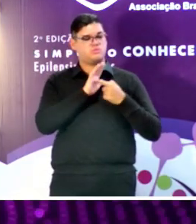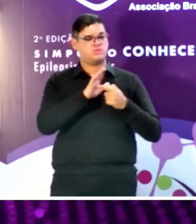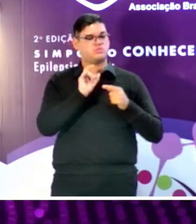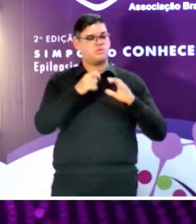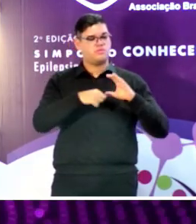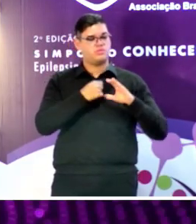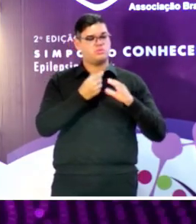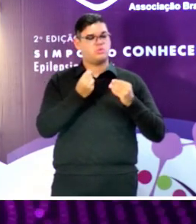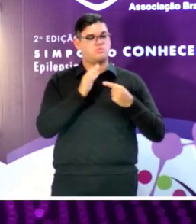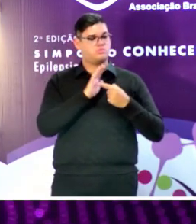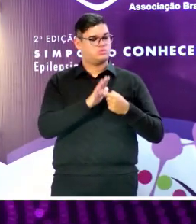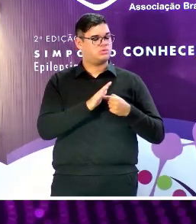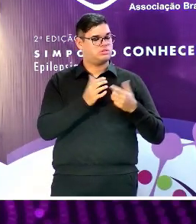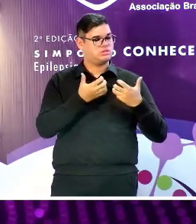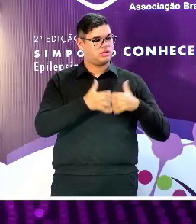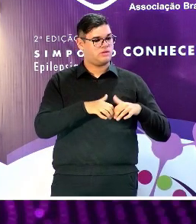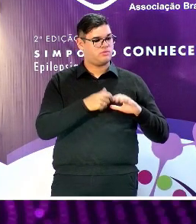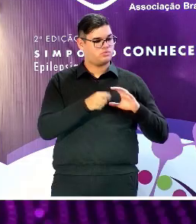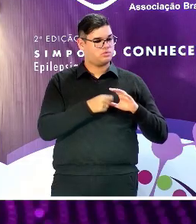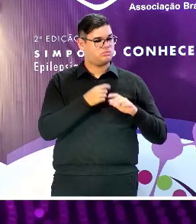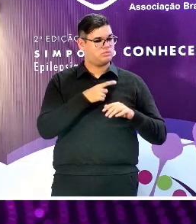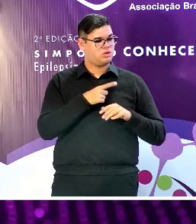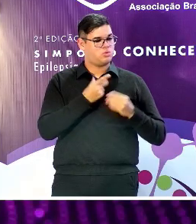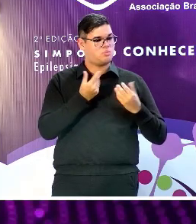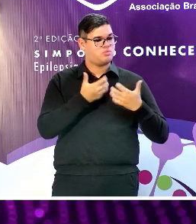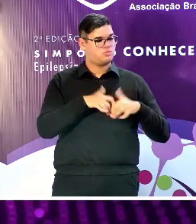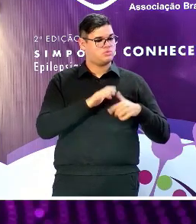vídeo aqui? Será que ele está funcionando?